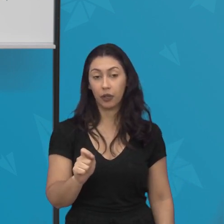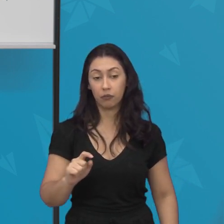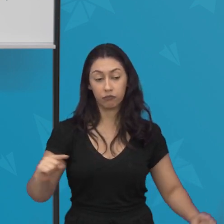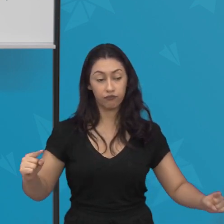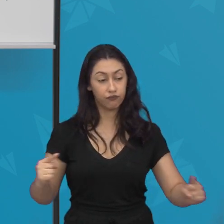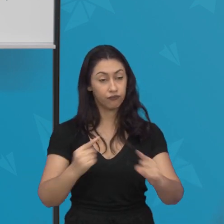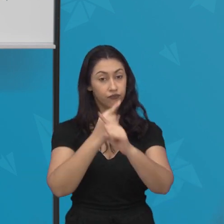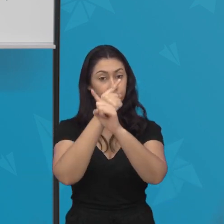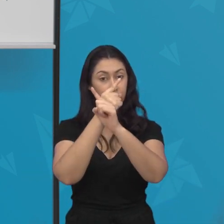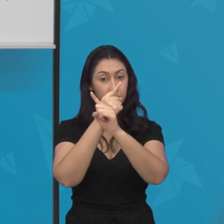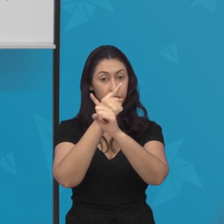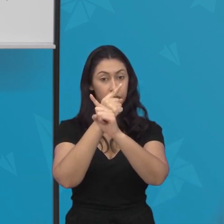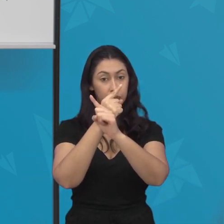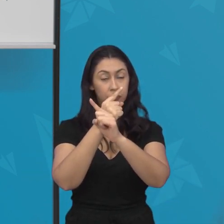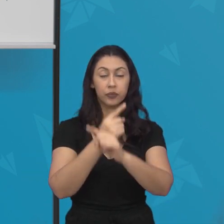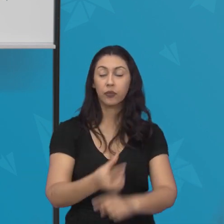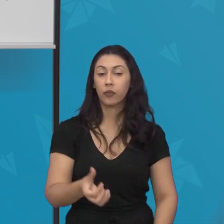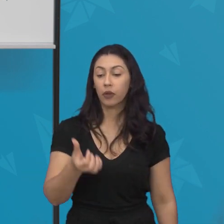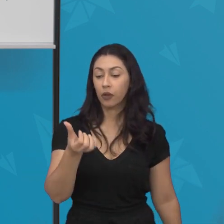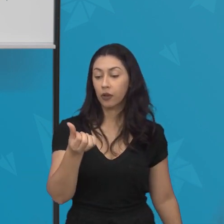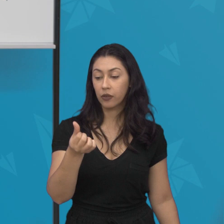esse X aqui, nós temos que